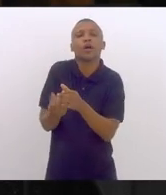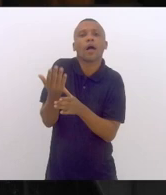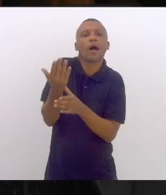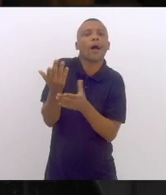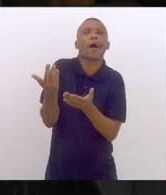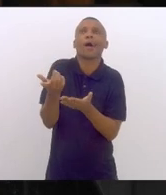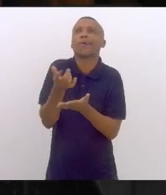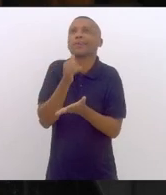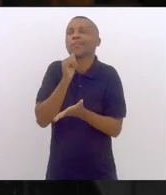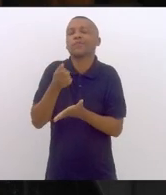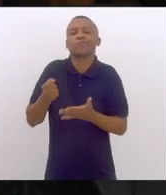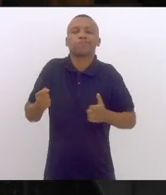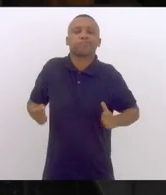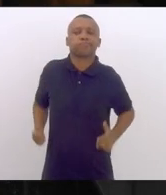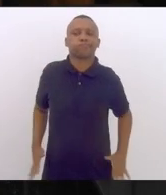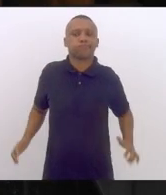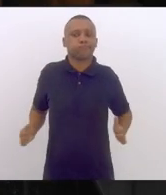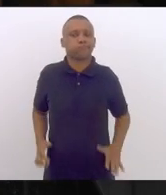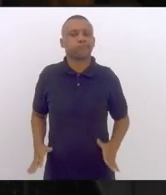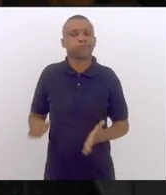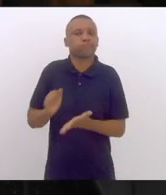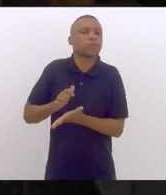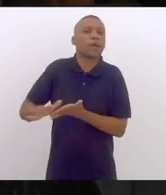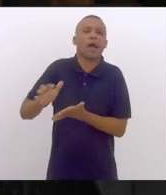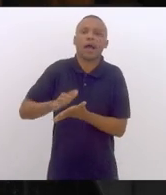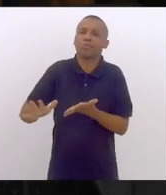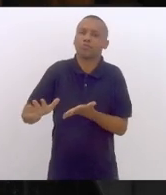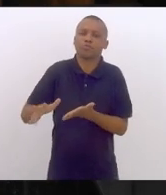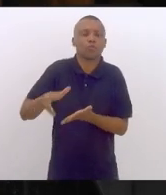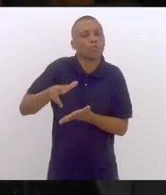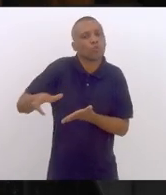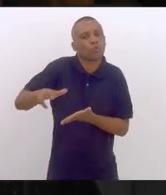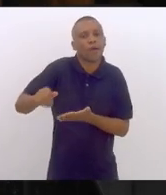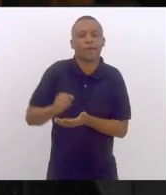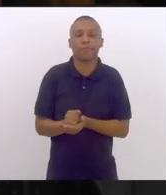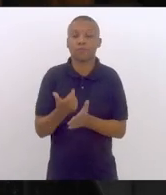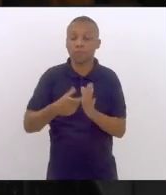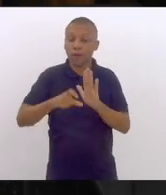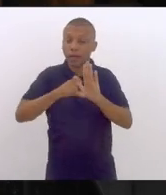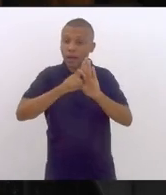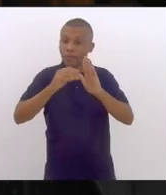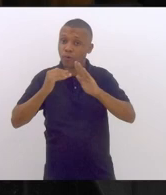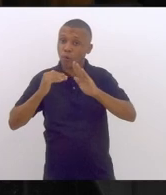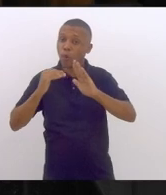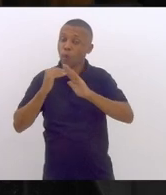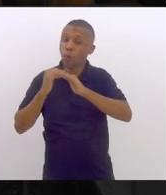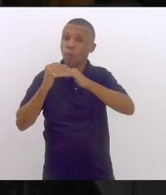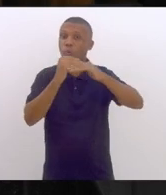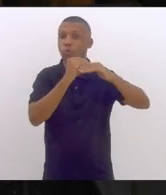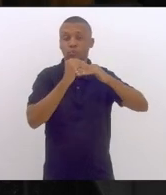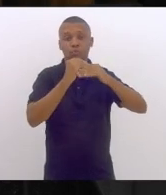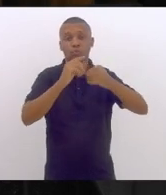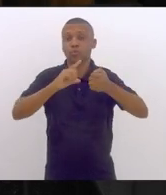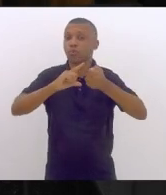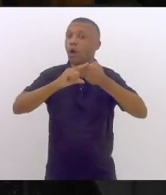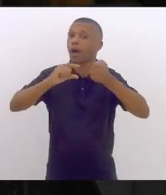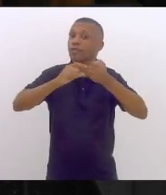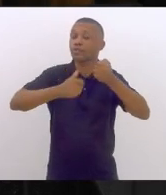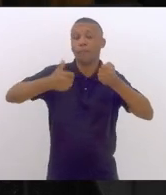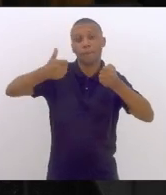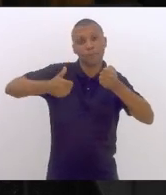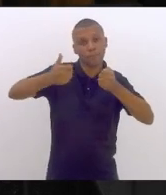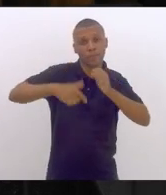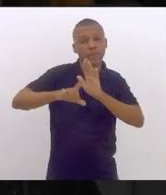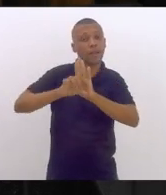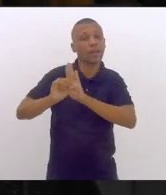despesa o parágrafo único do artigo primeiro da